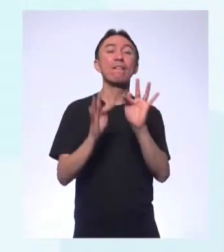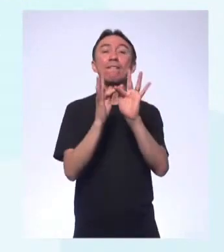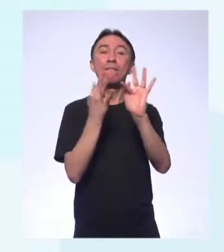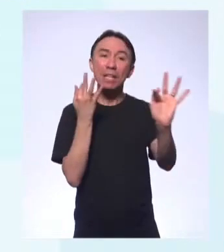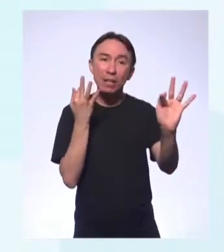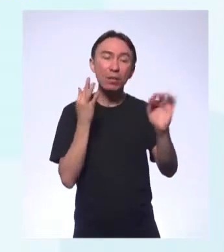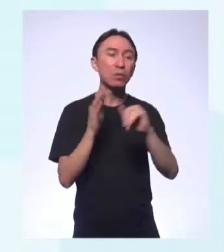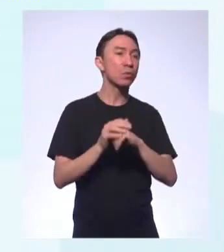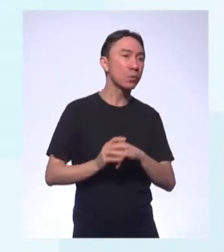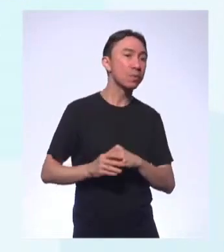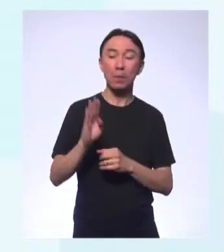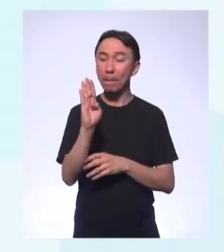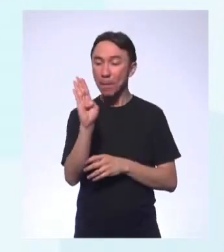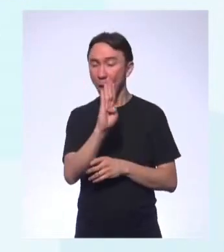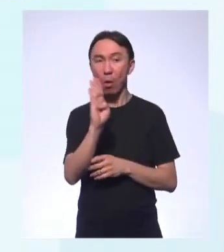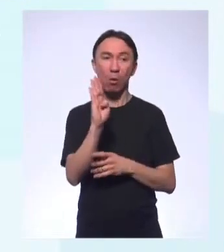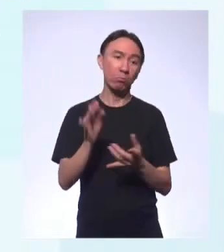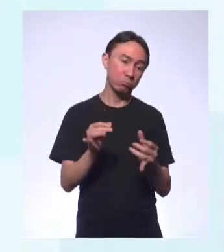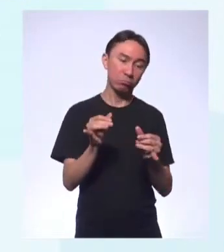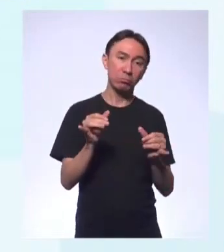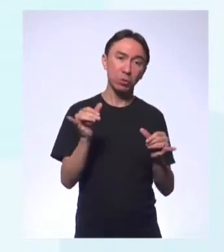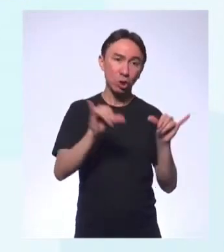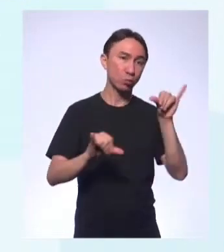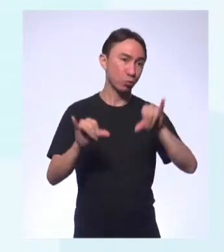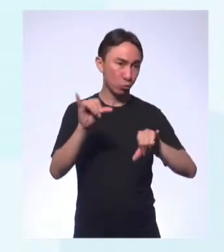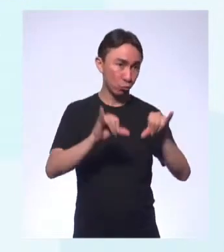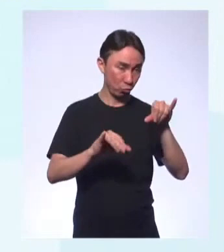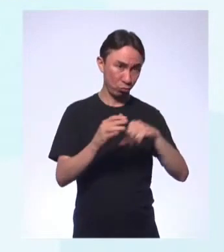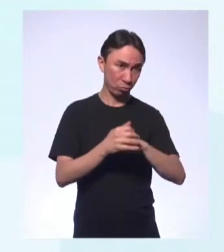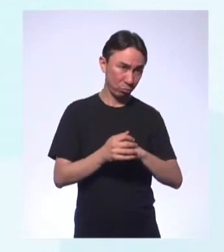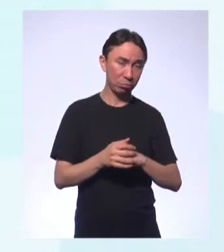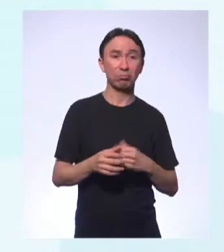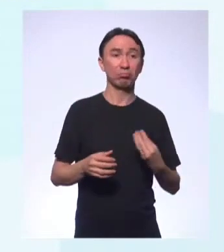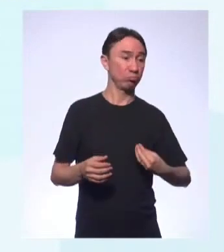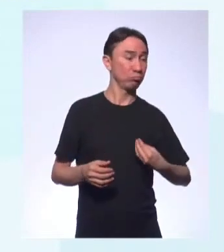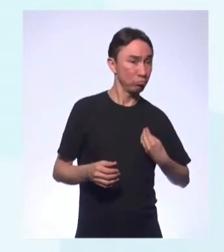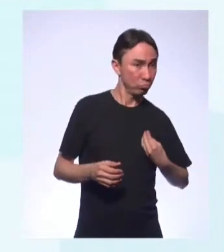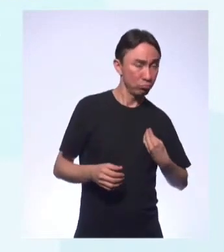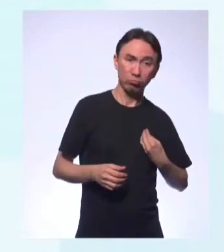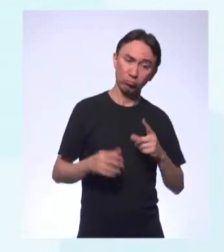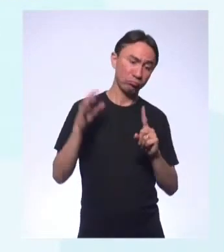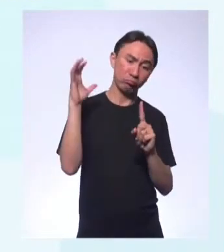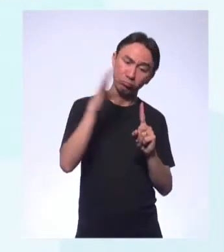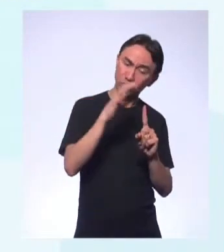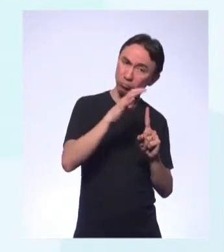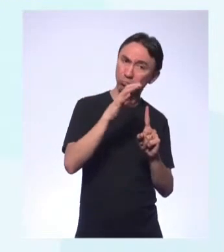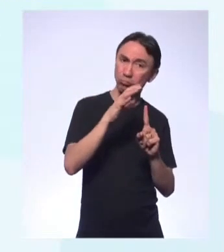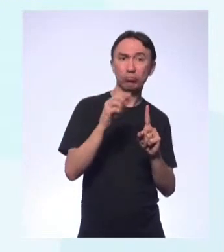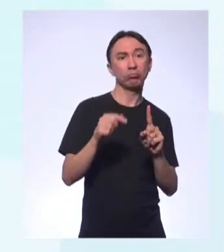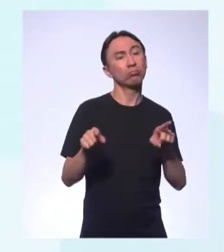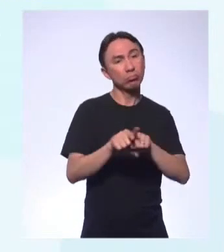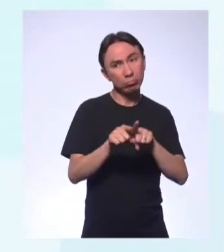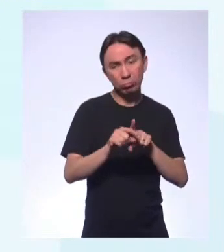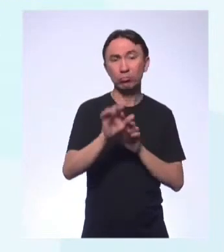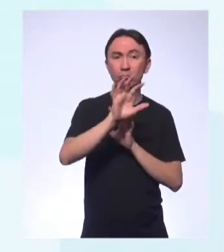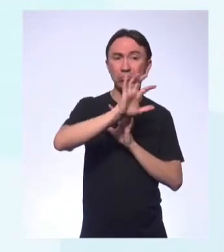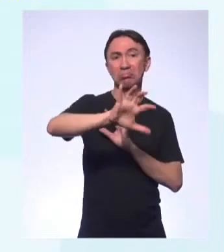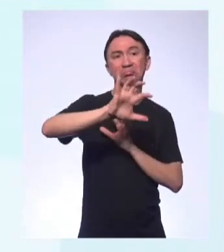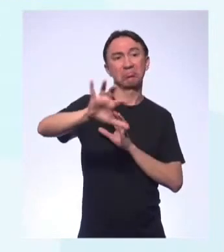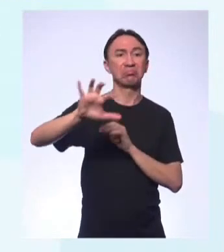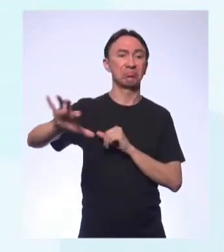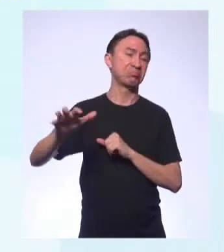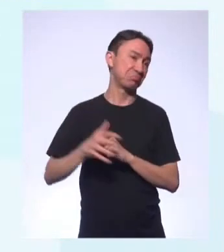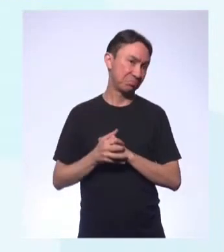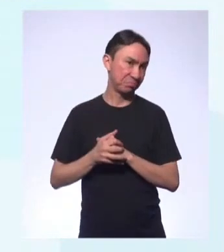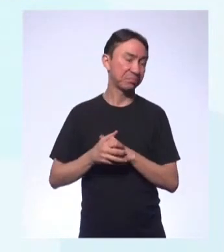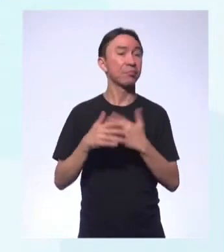que cercam os seres vivos, influenciando-os e sendo influenciado por eles. Pode ser entendido também como